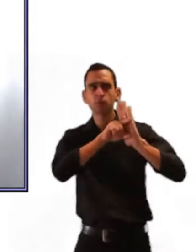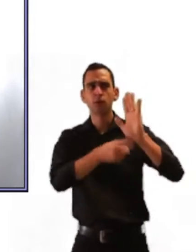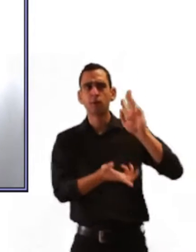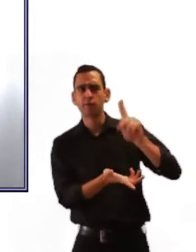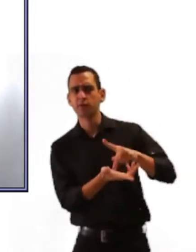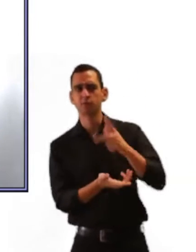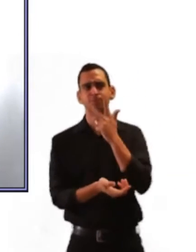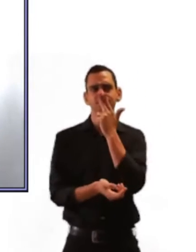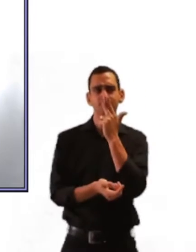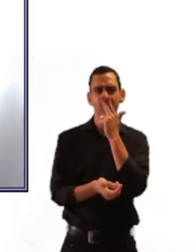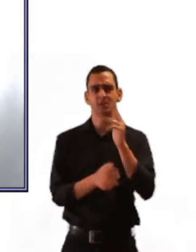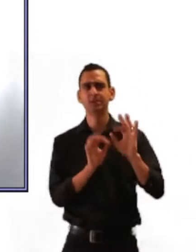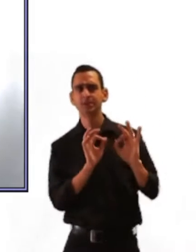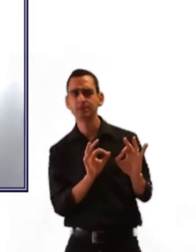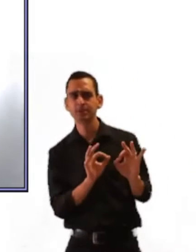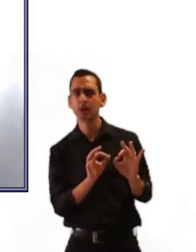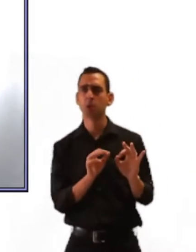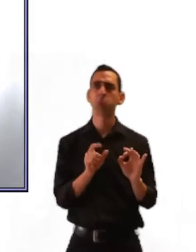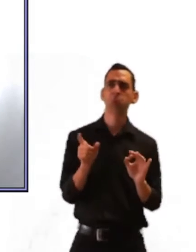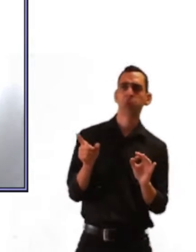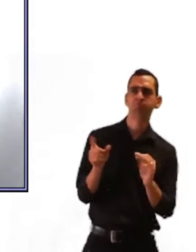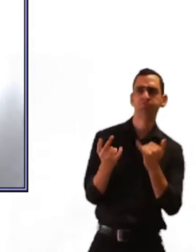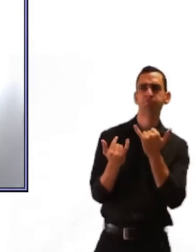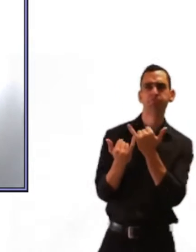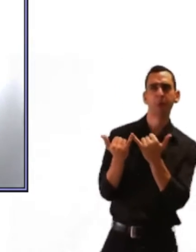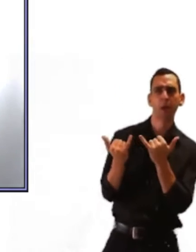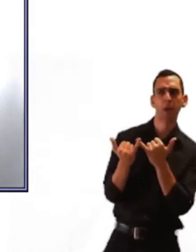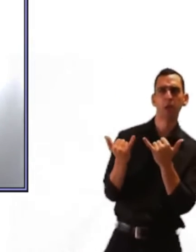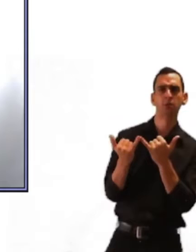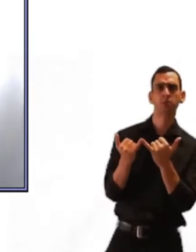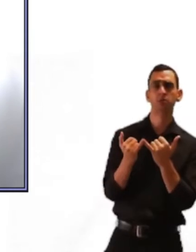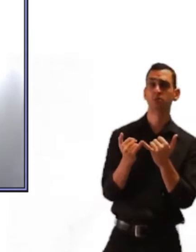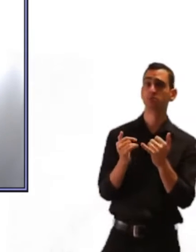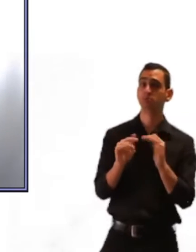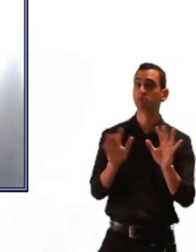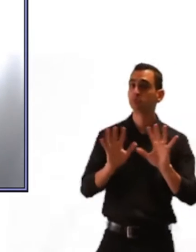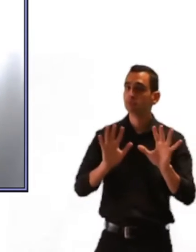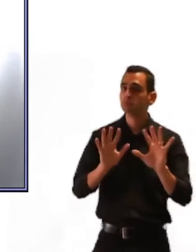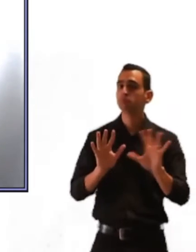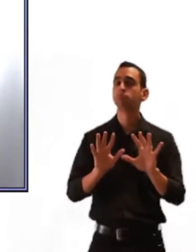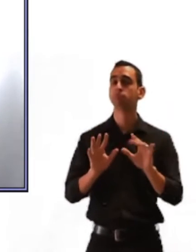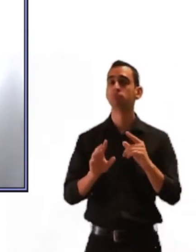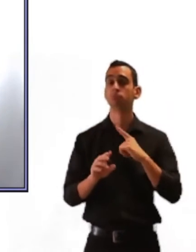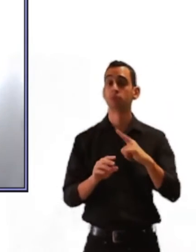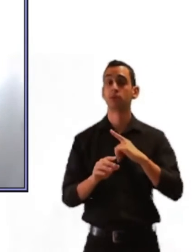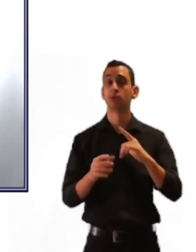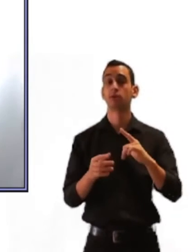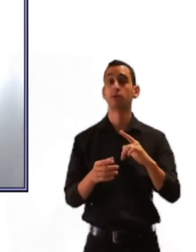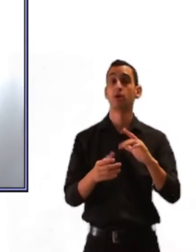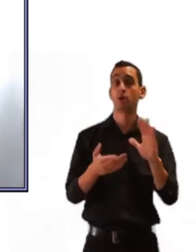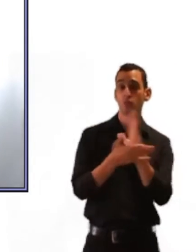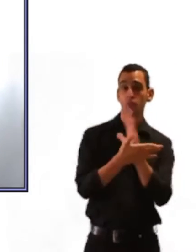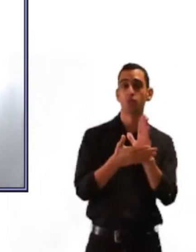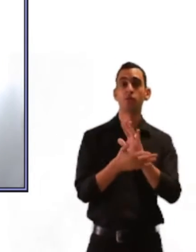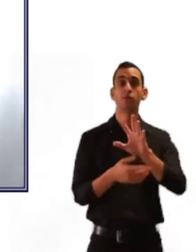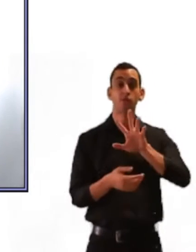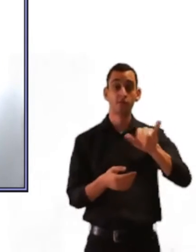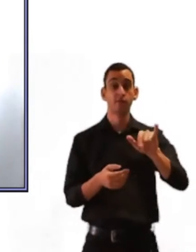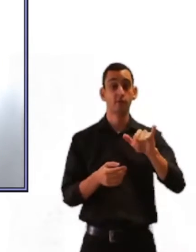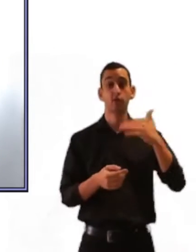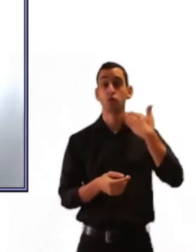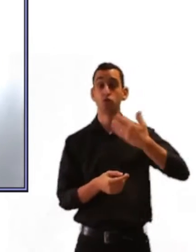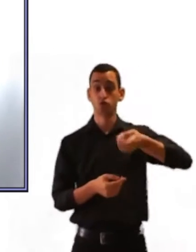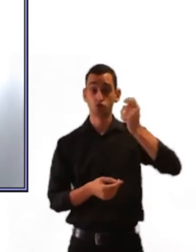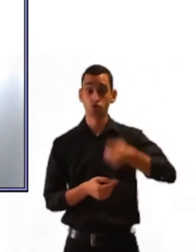verdade, com base em uma verdade aproximativa. Isso já nos leva a questionar a tomada de decisão com base em juízos